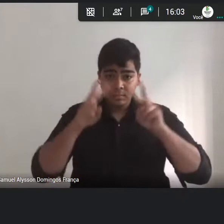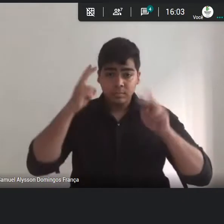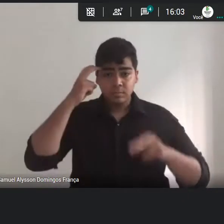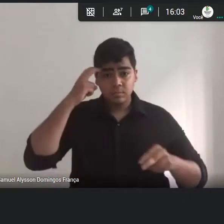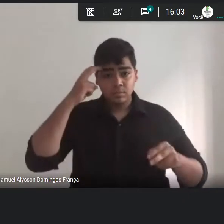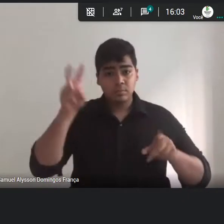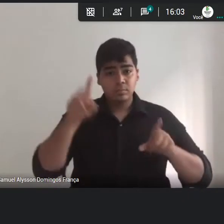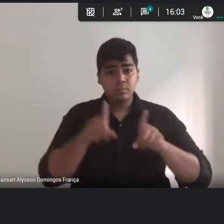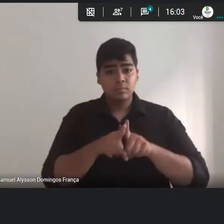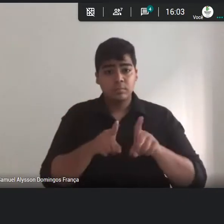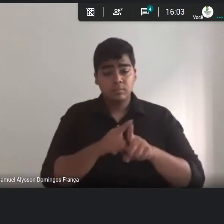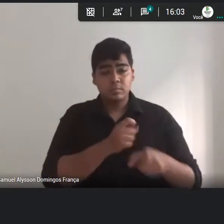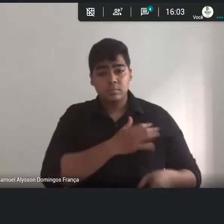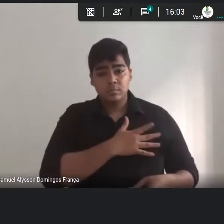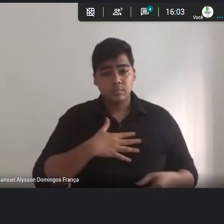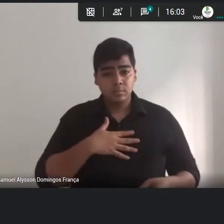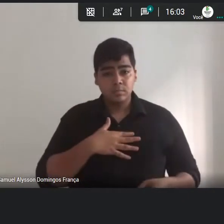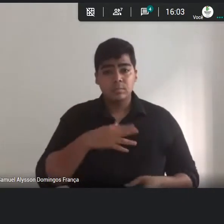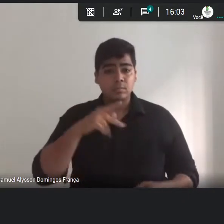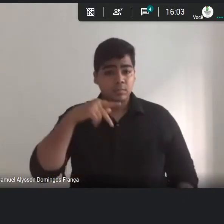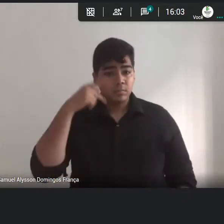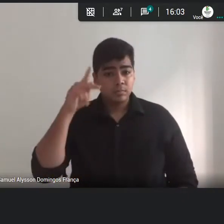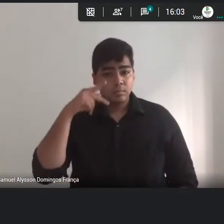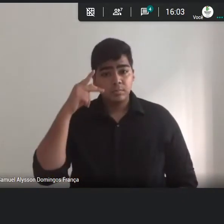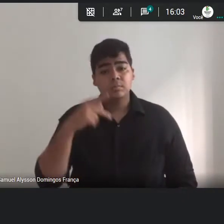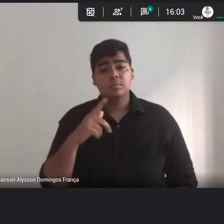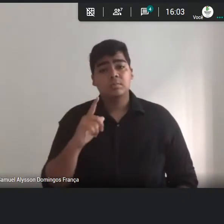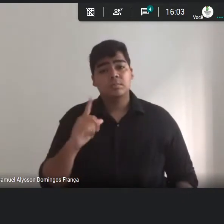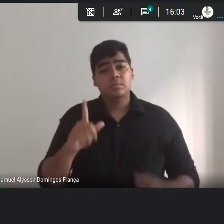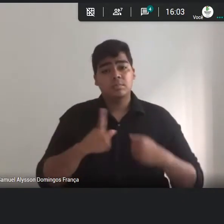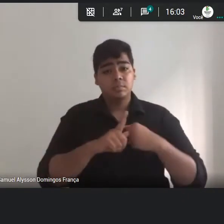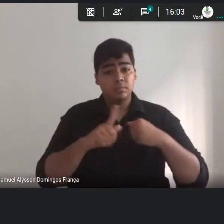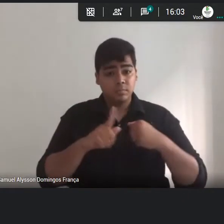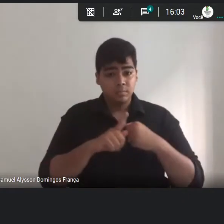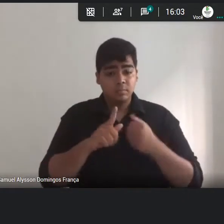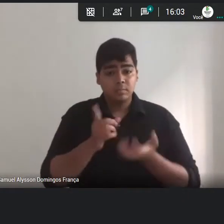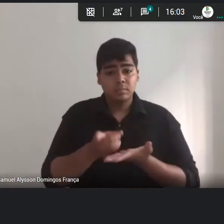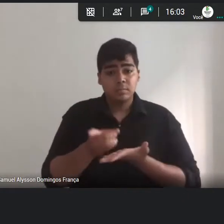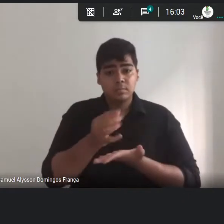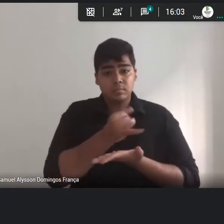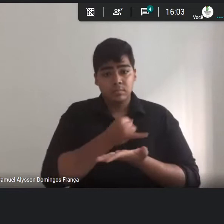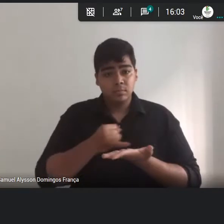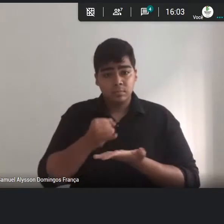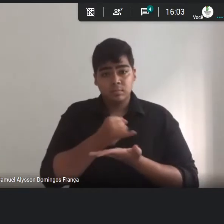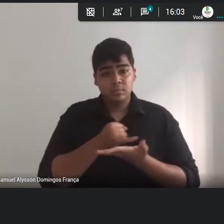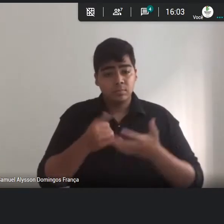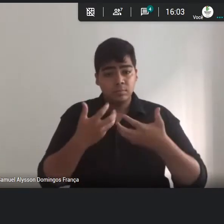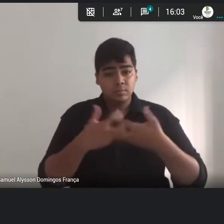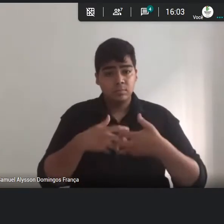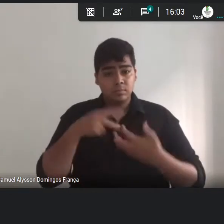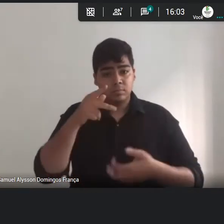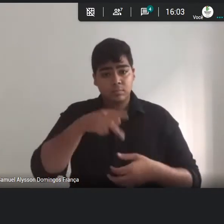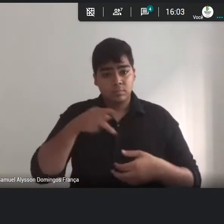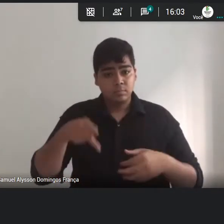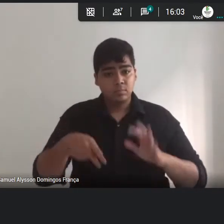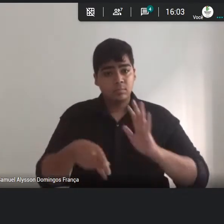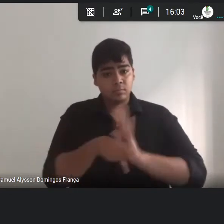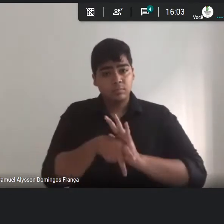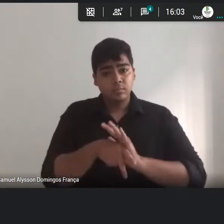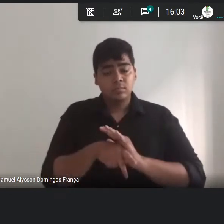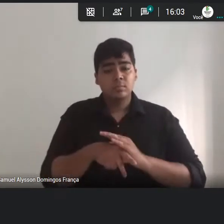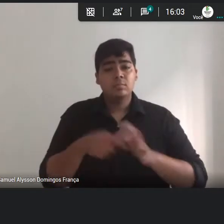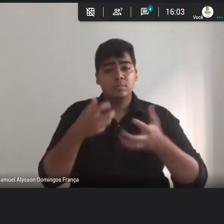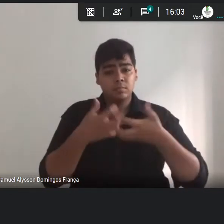Paraíba. Graduação em design de interiores pelo IFPB, professor efetivo do IFPB Campus